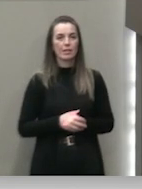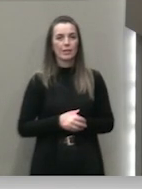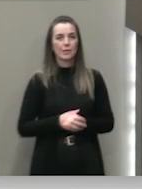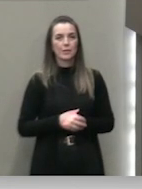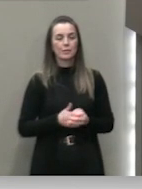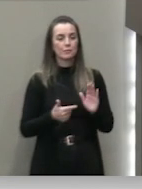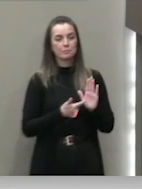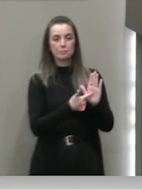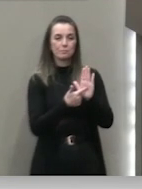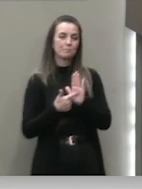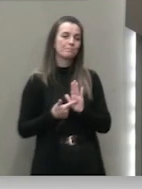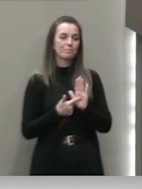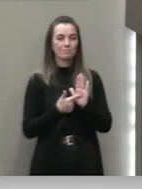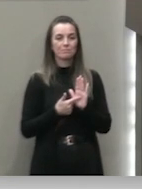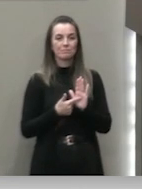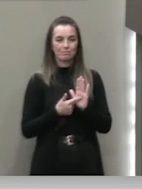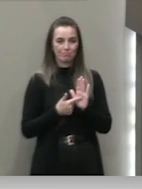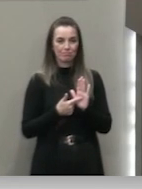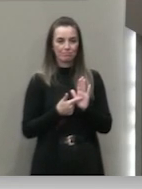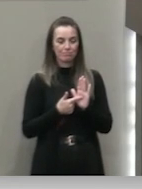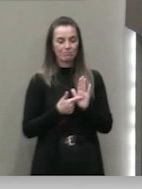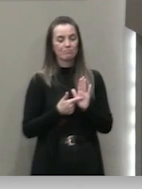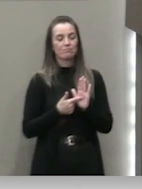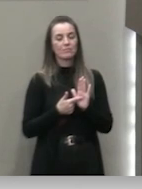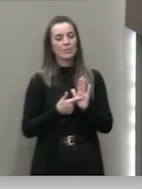espaço de fala da educação.